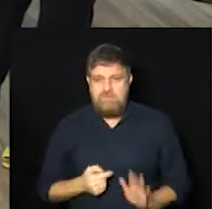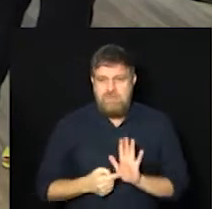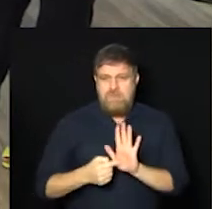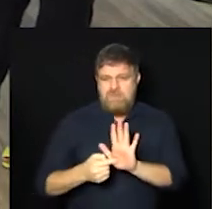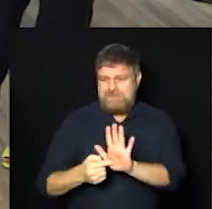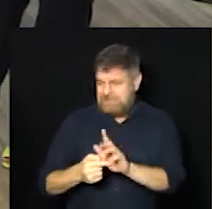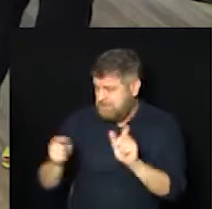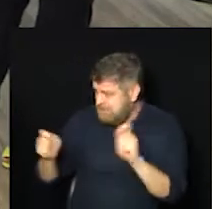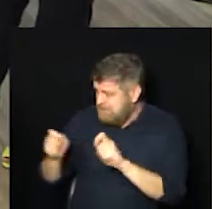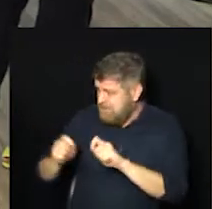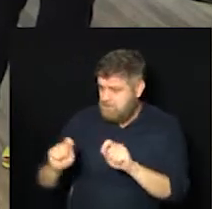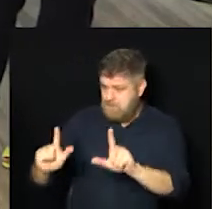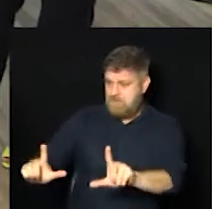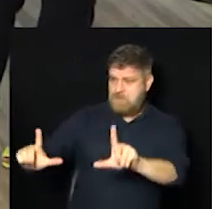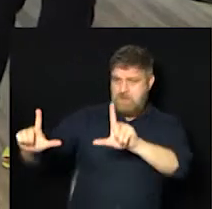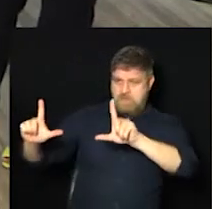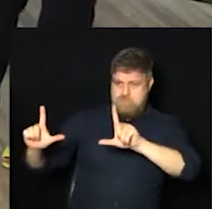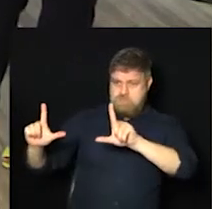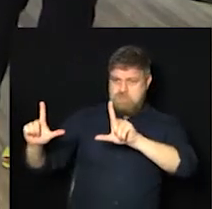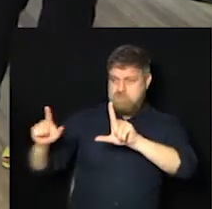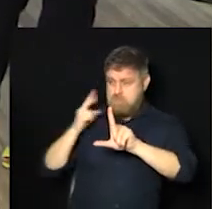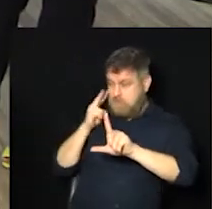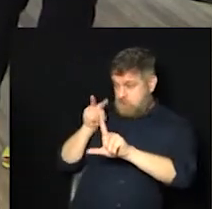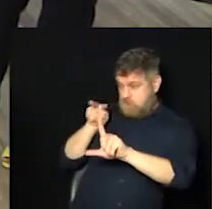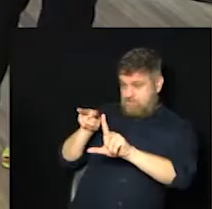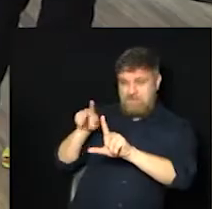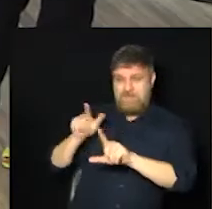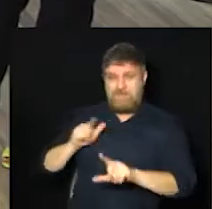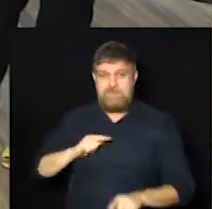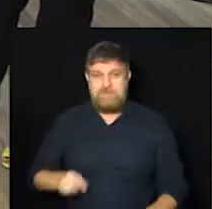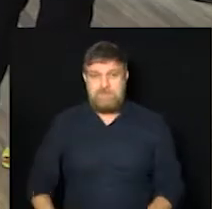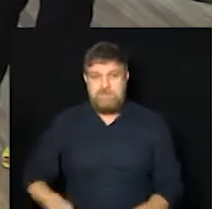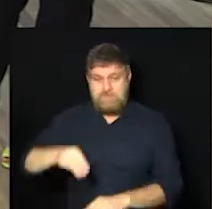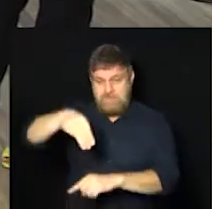a possibilidade de jogar aqui para a nossa tela,